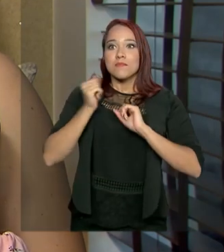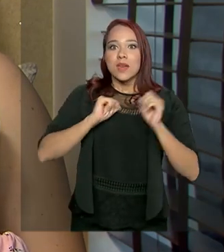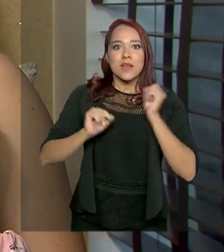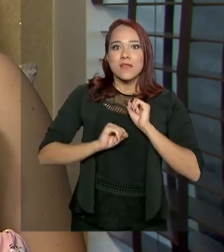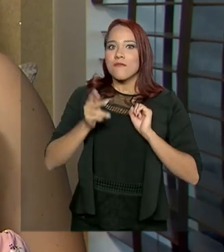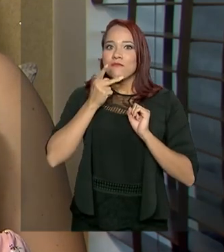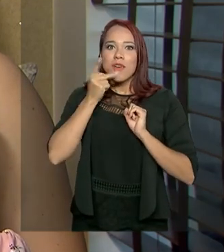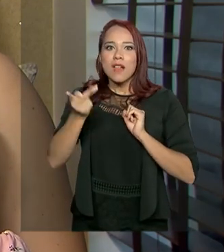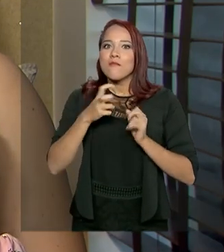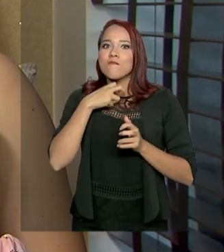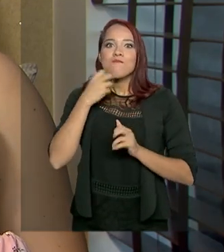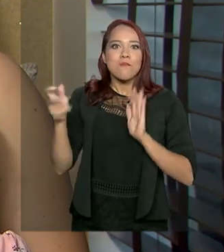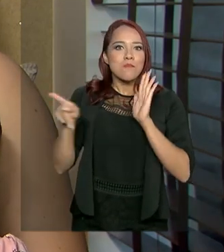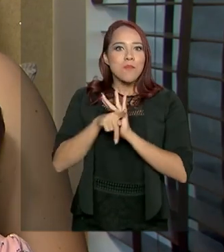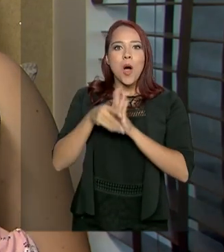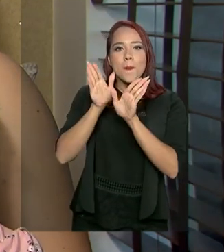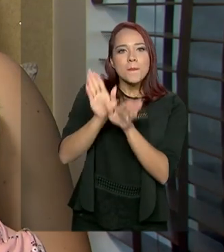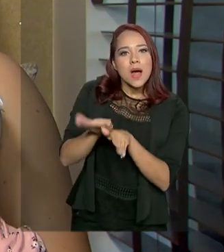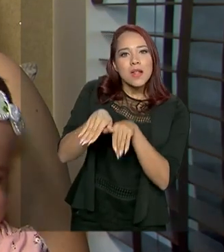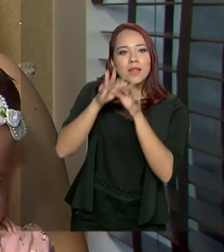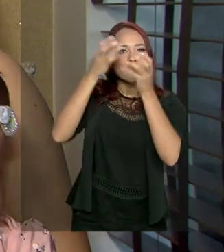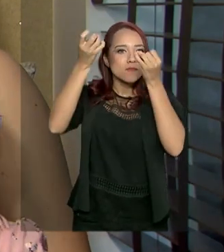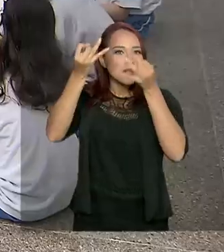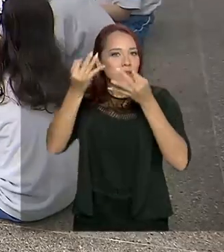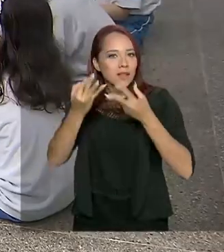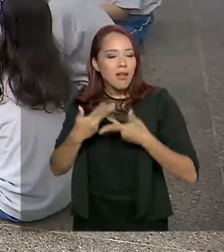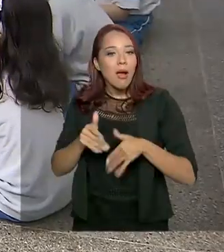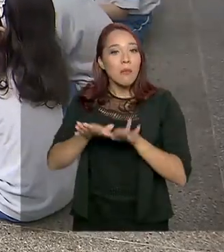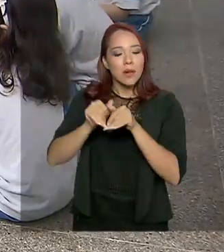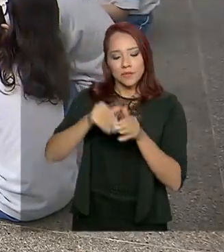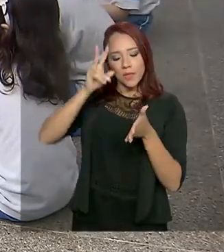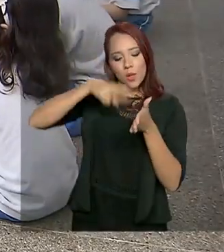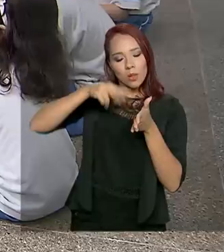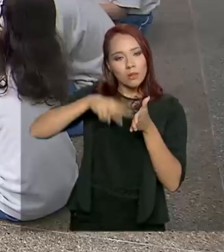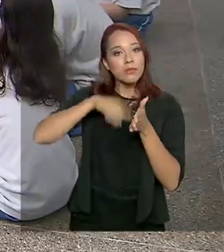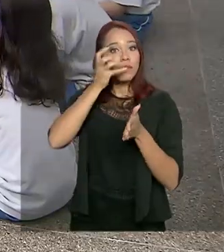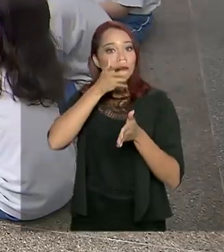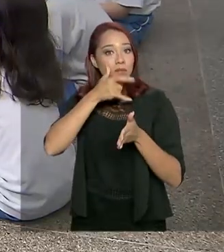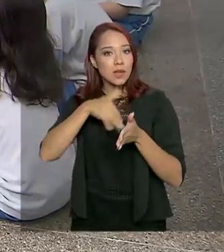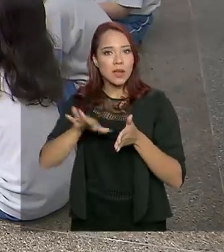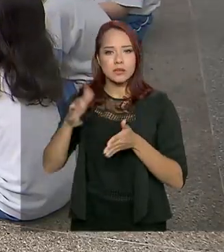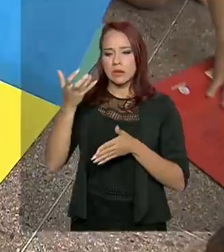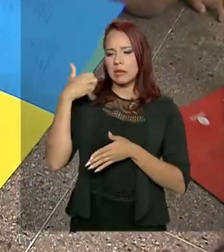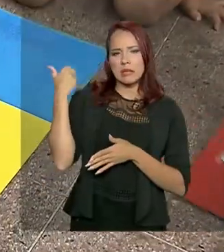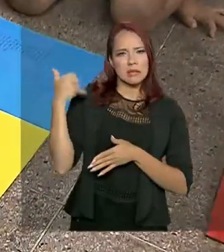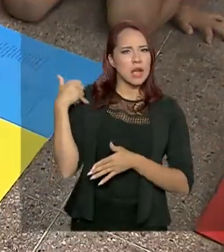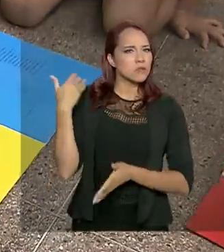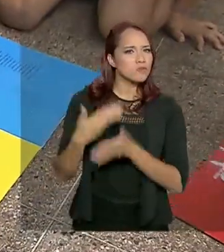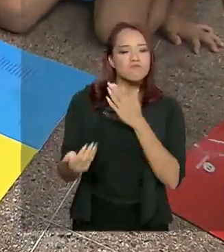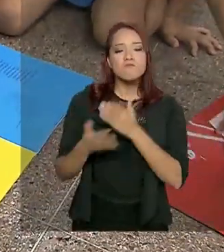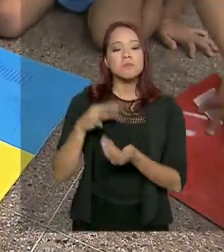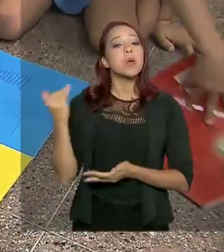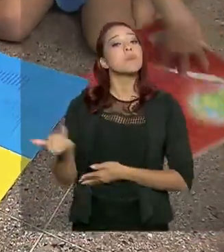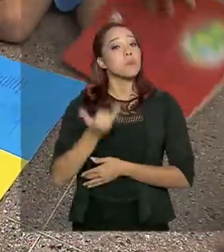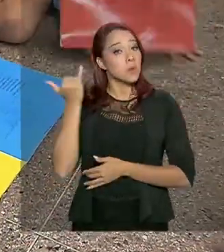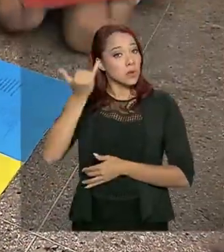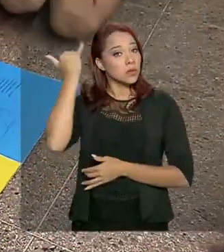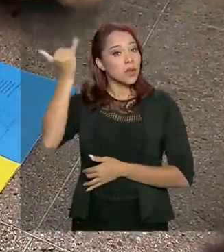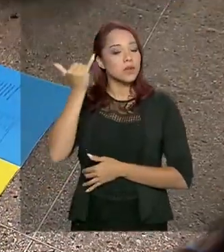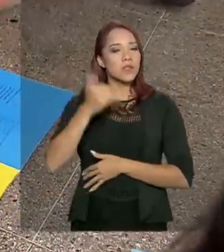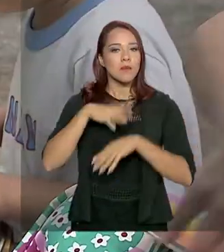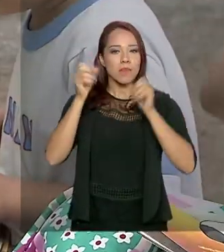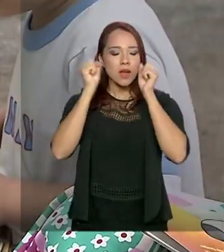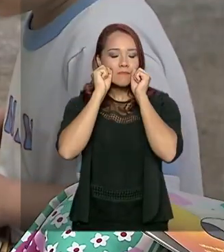falando com ela em voz de baleia, contar da baleia. Ler para uma criança de qualquer idade é fundamental para